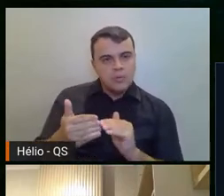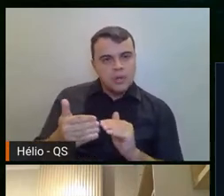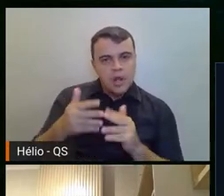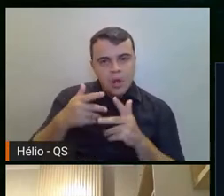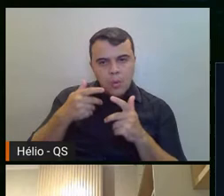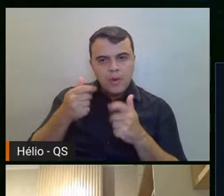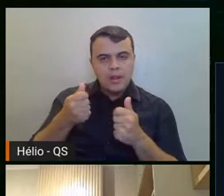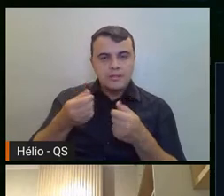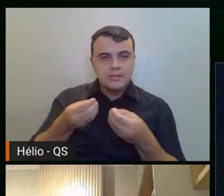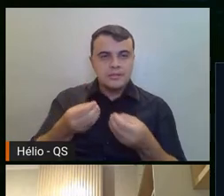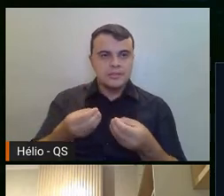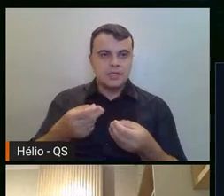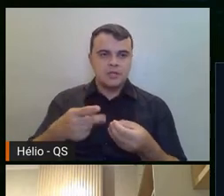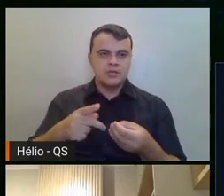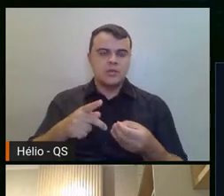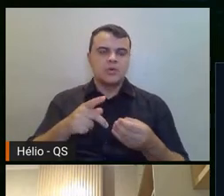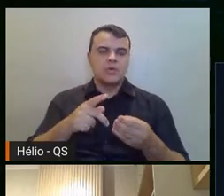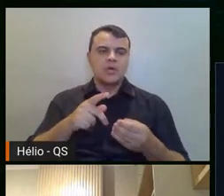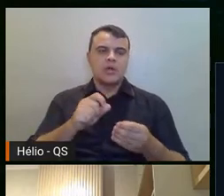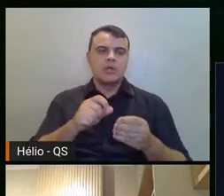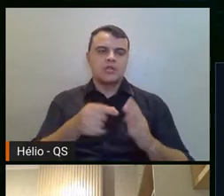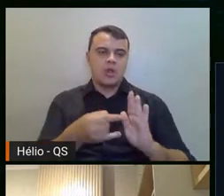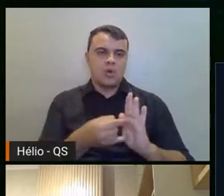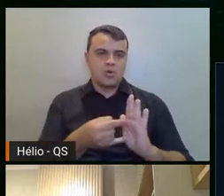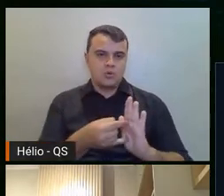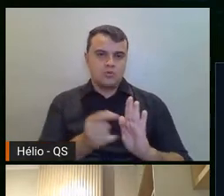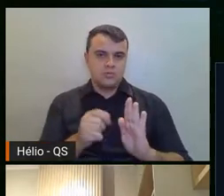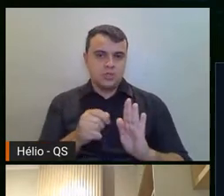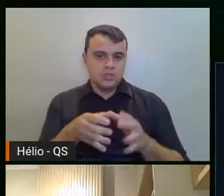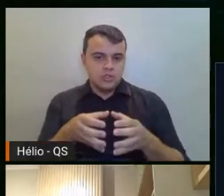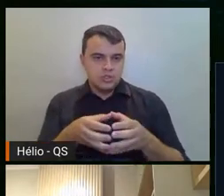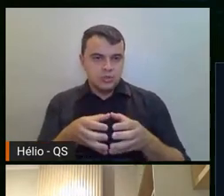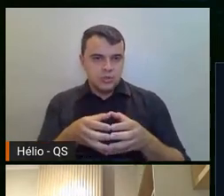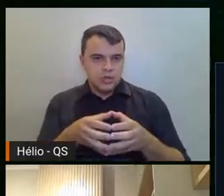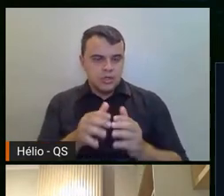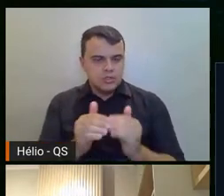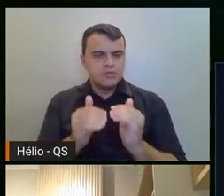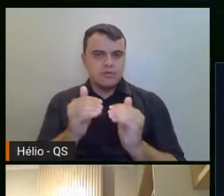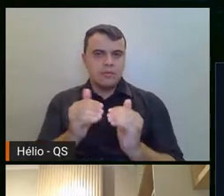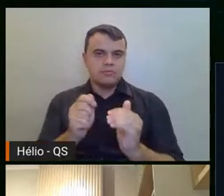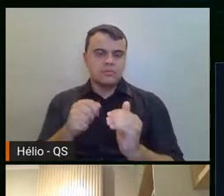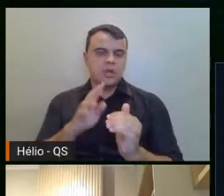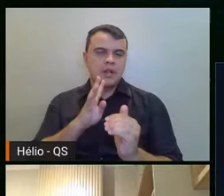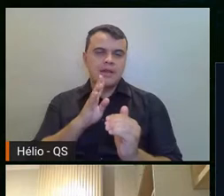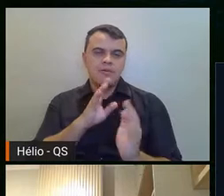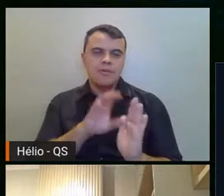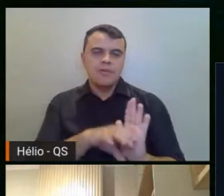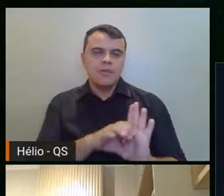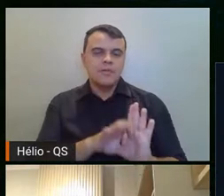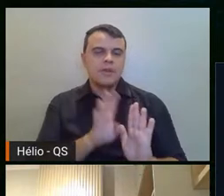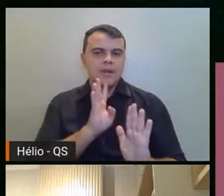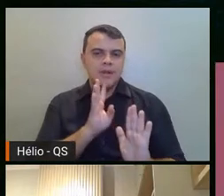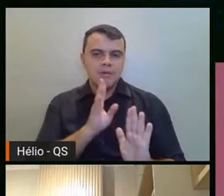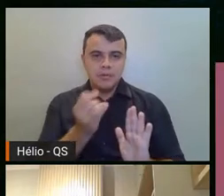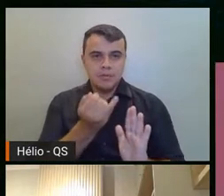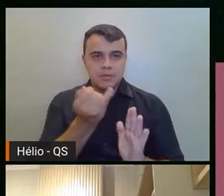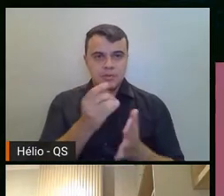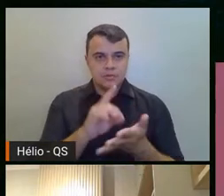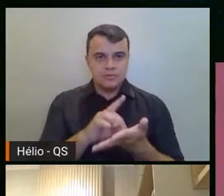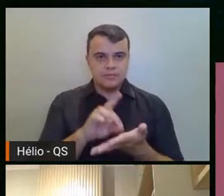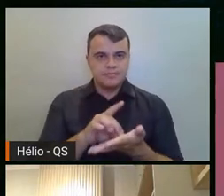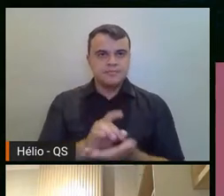entrega das suas soluções dentro do time de desenvolvimento então é um conceito super legal e bem importante mesmo